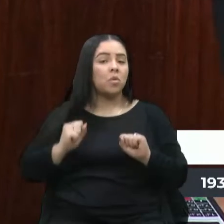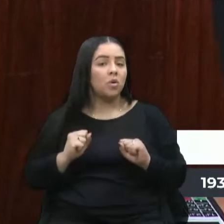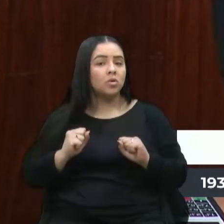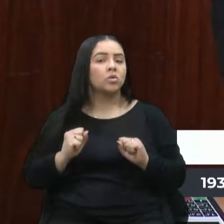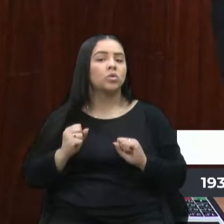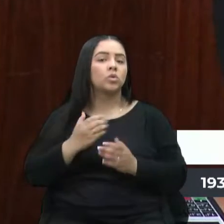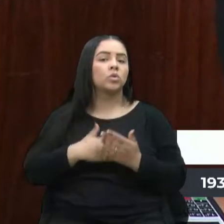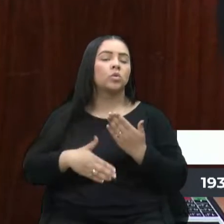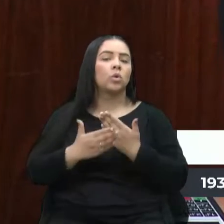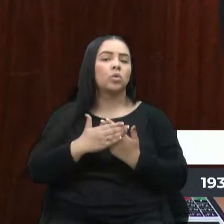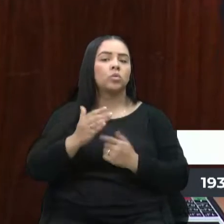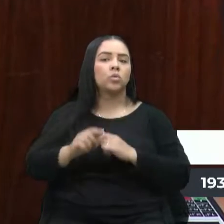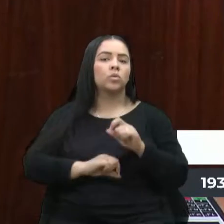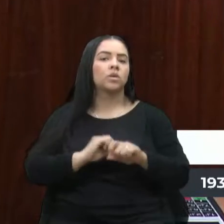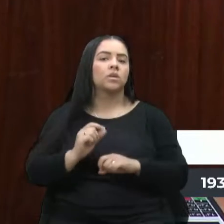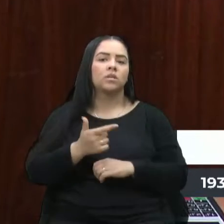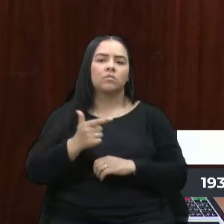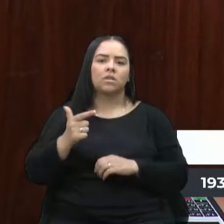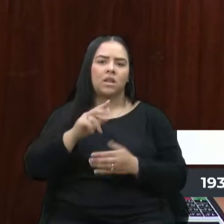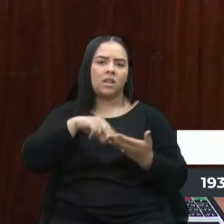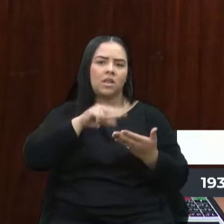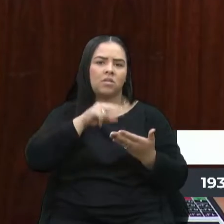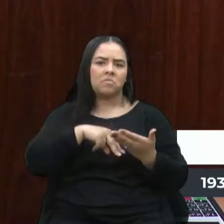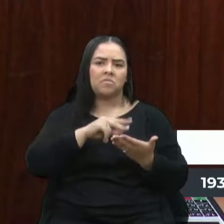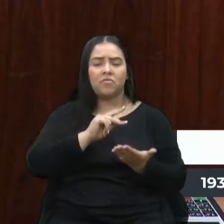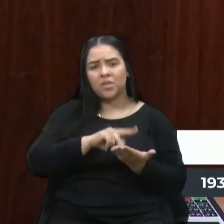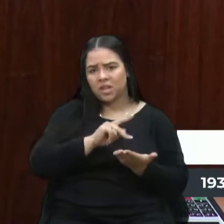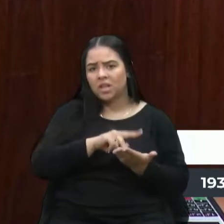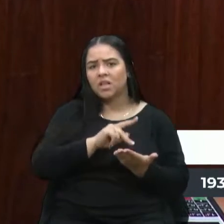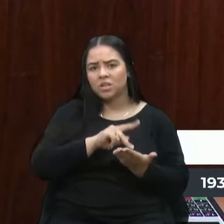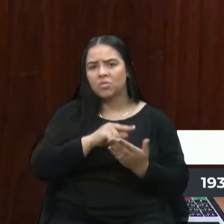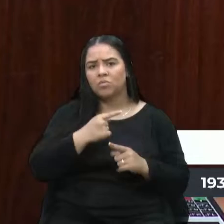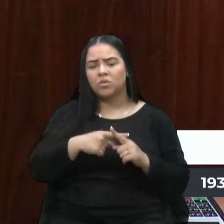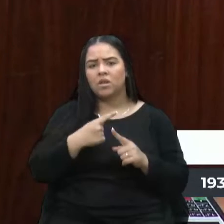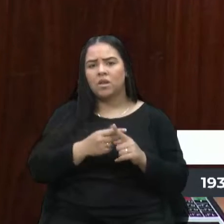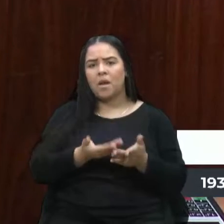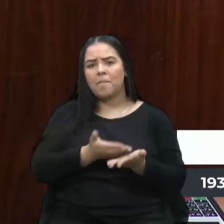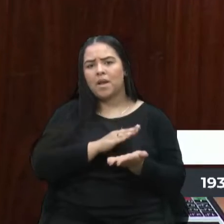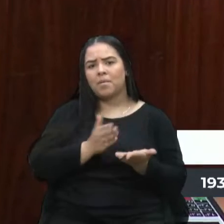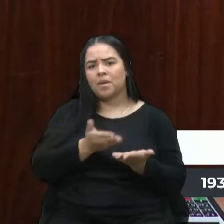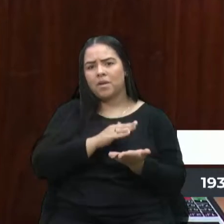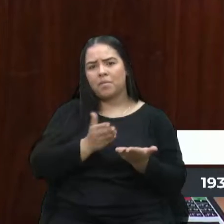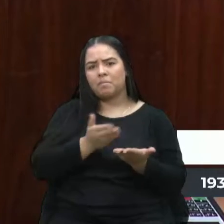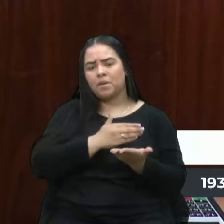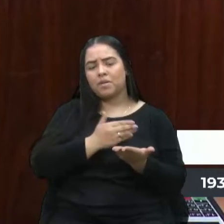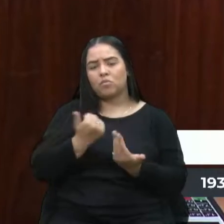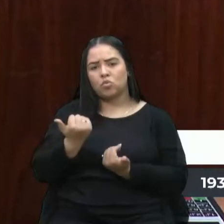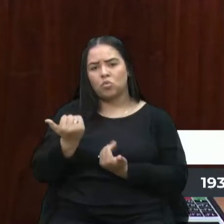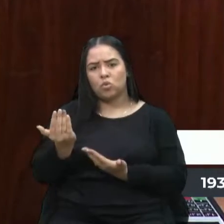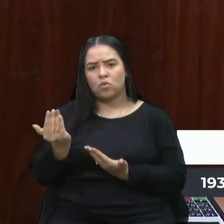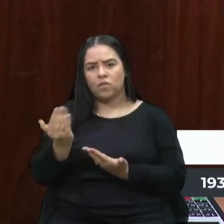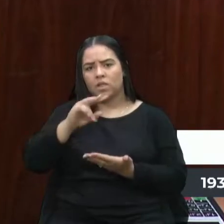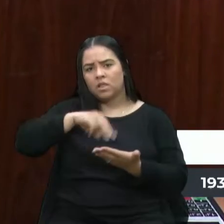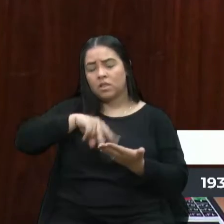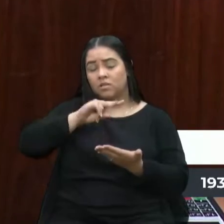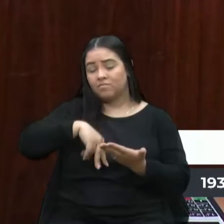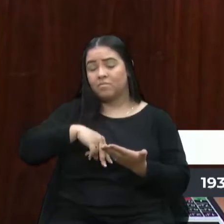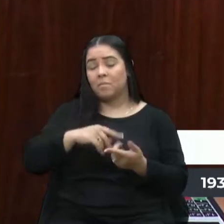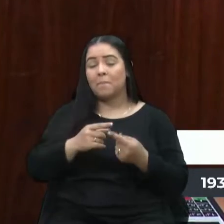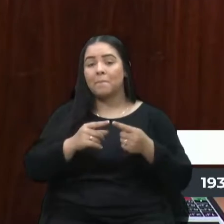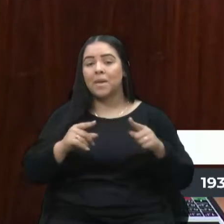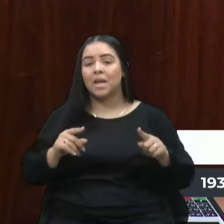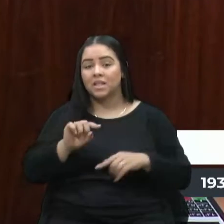até toda Medida Provisória não tenho lido porque realmente são páginas para a juventude lê uma coisa